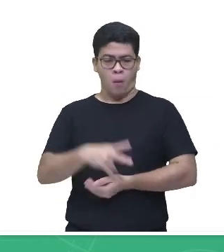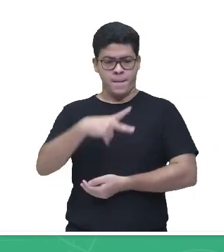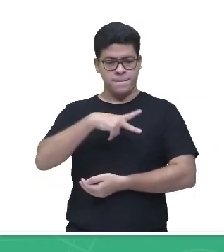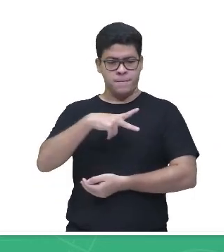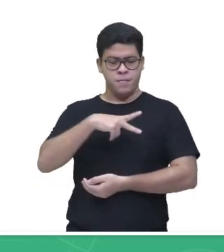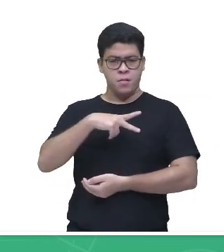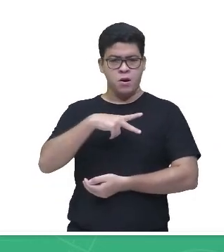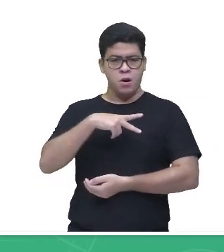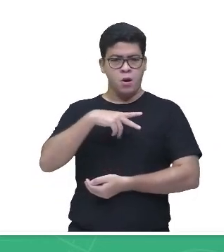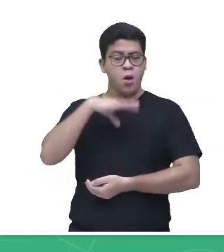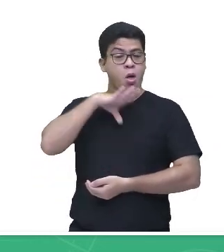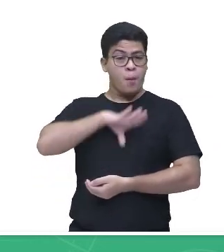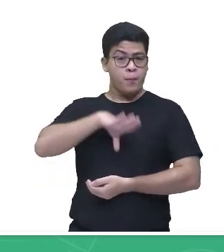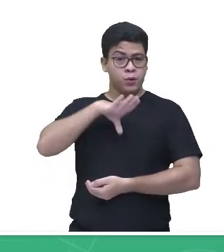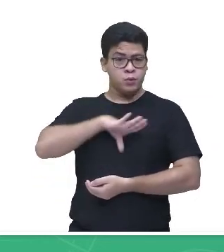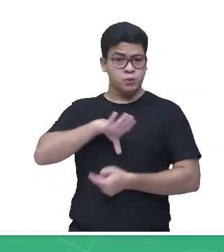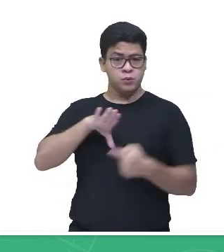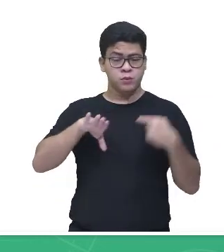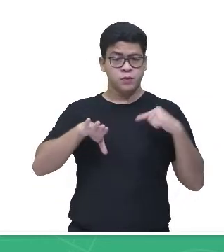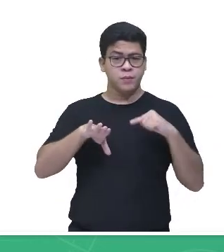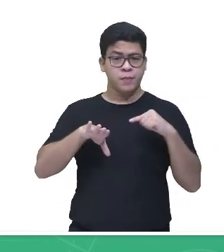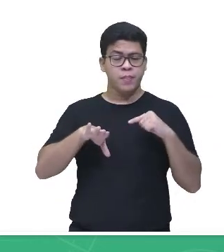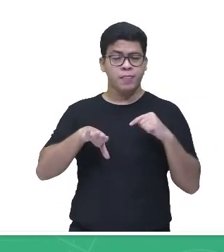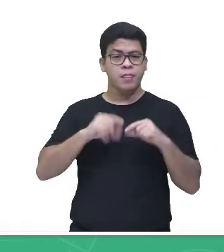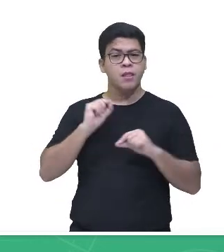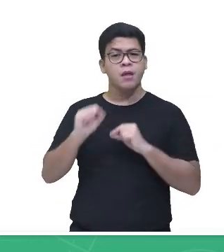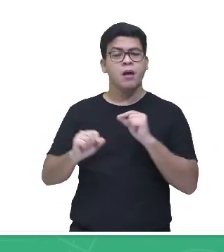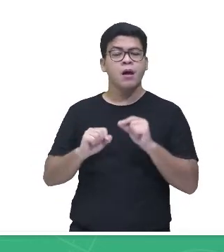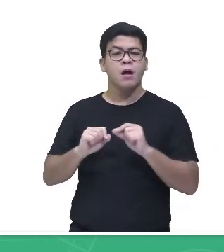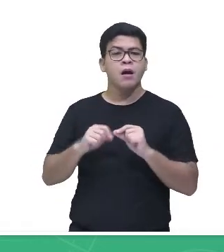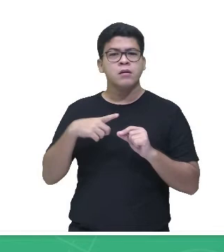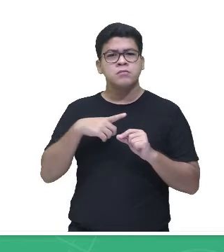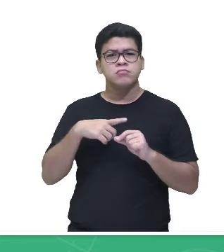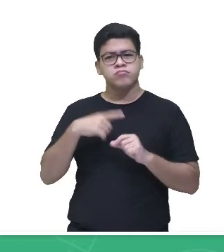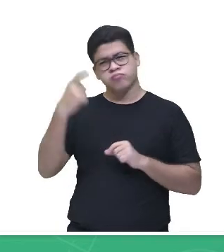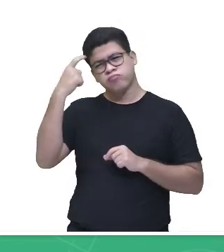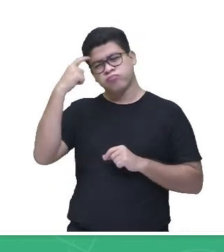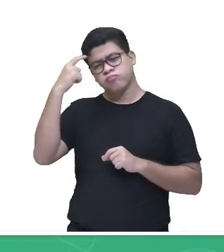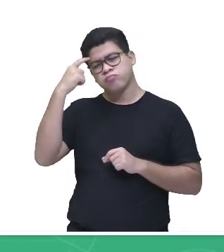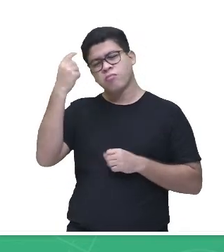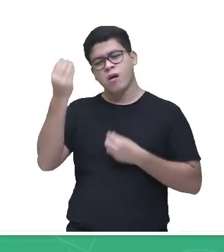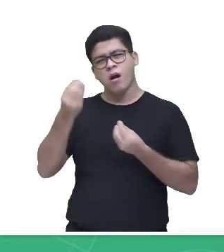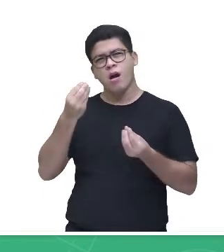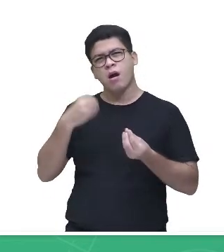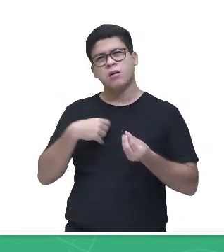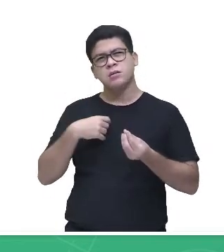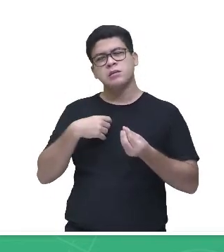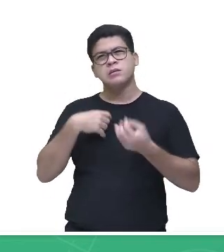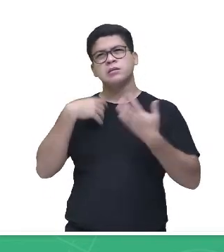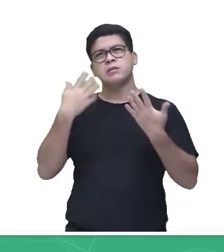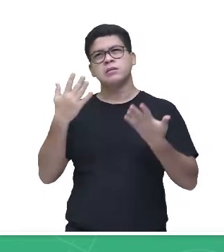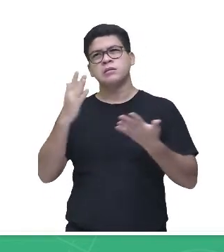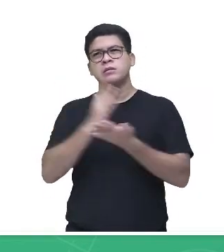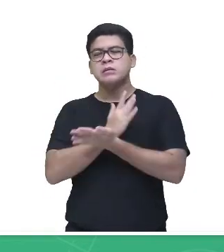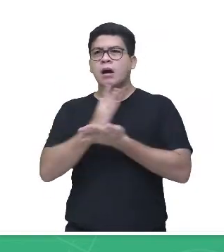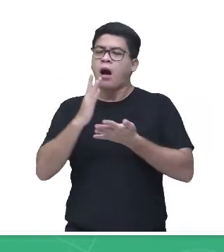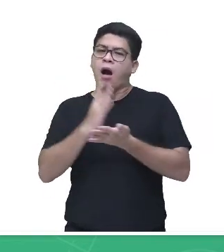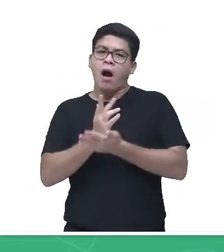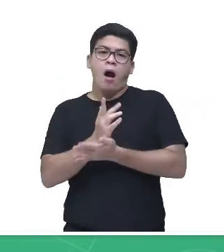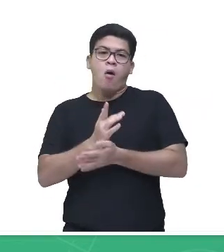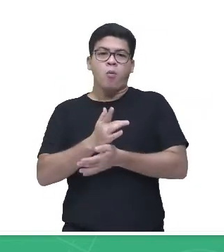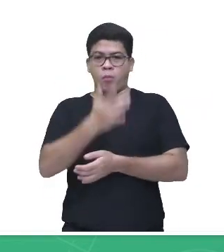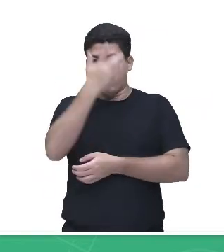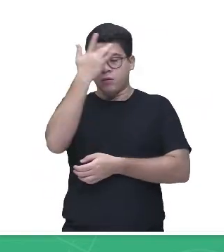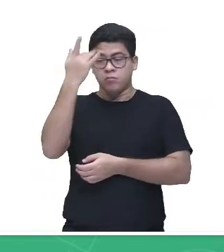organizar Portugal de uma maneira mais objetiva e as mudanças que Marquês de Pombal faz, elas vão refletir na maior colônia